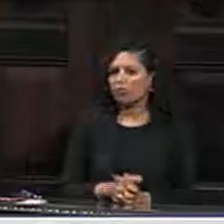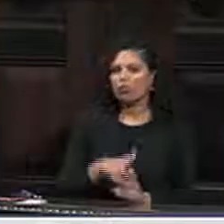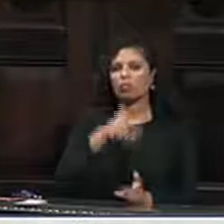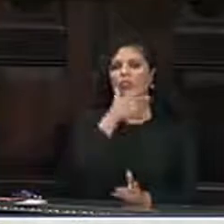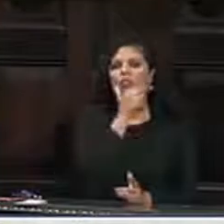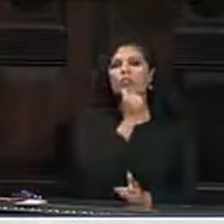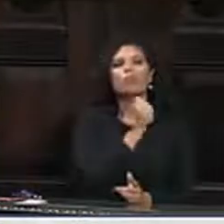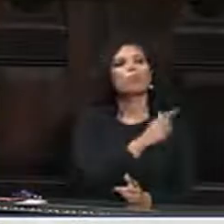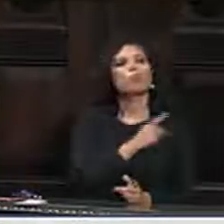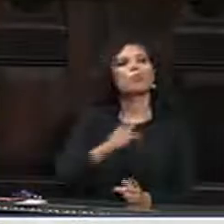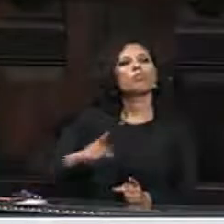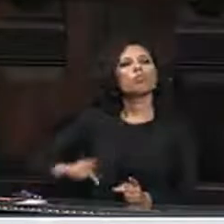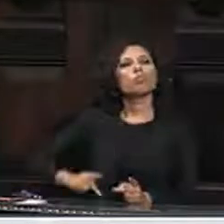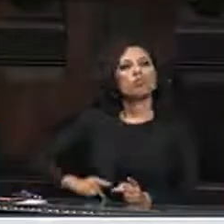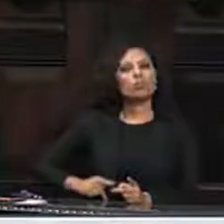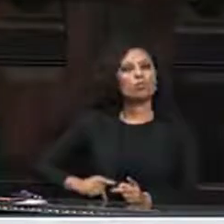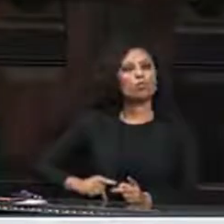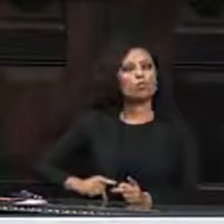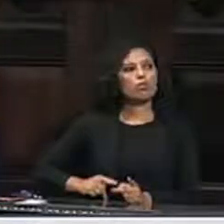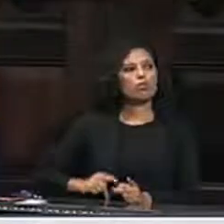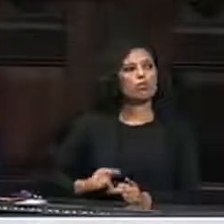Senhor presidente,